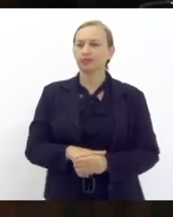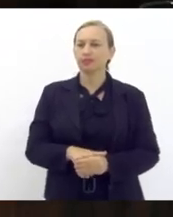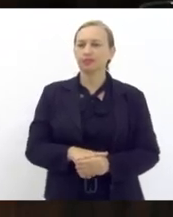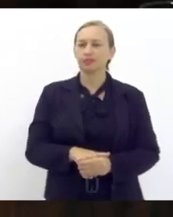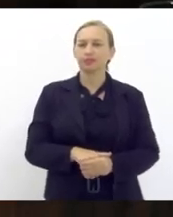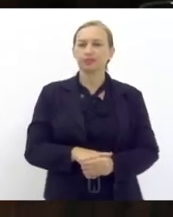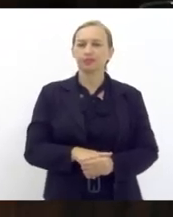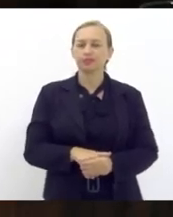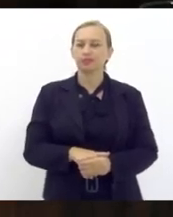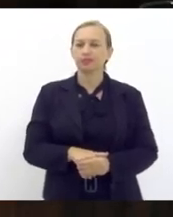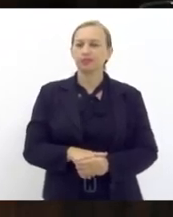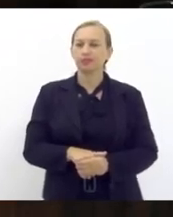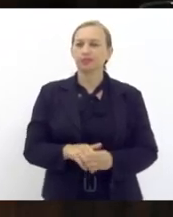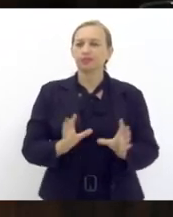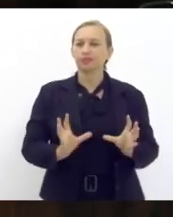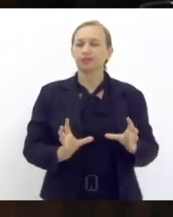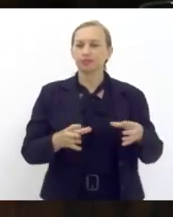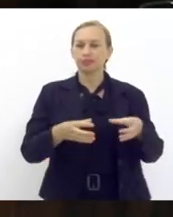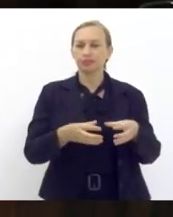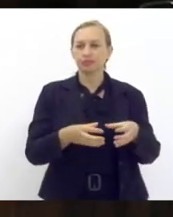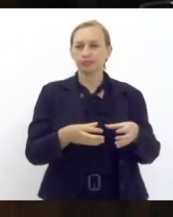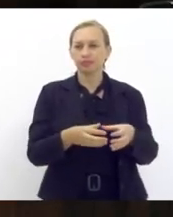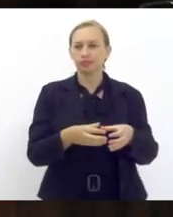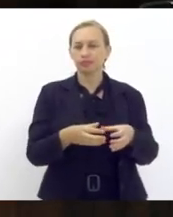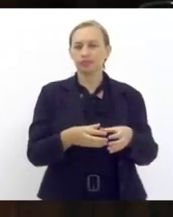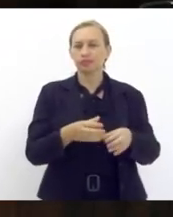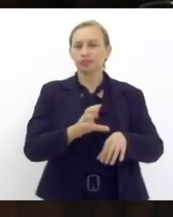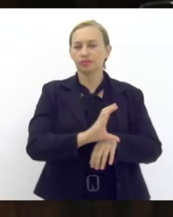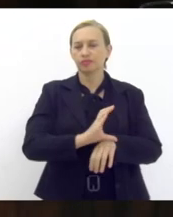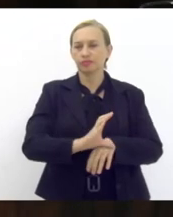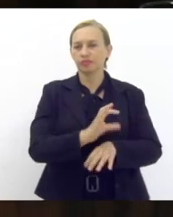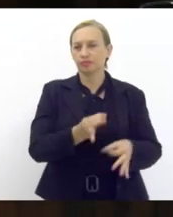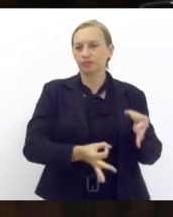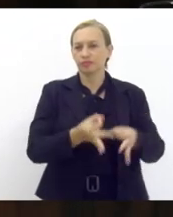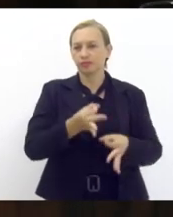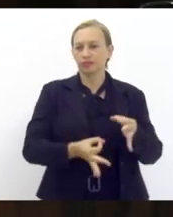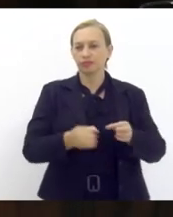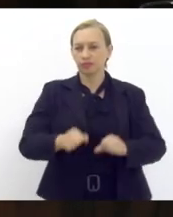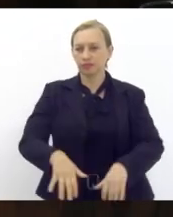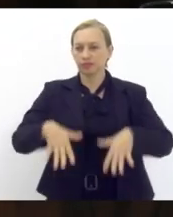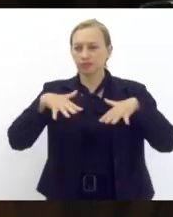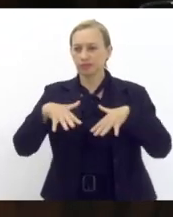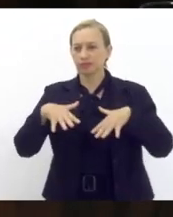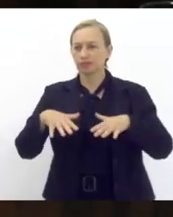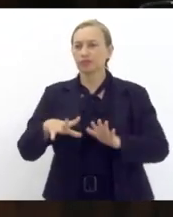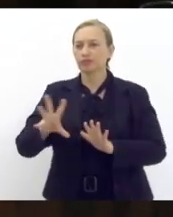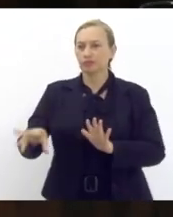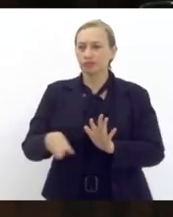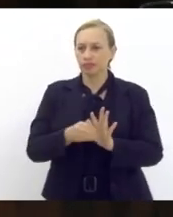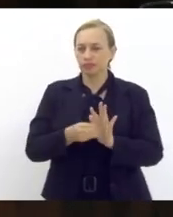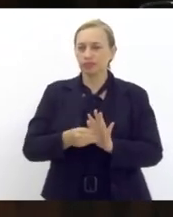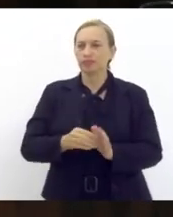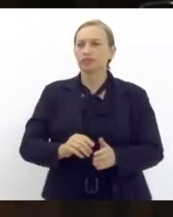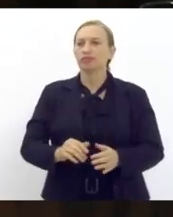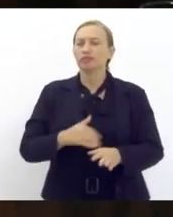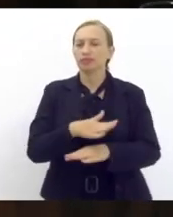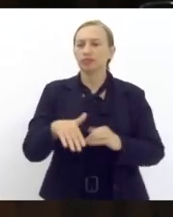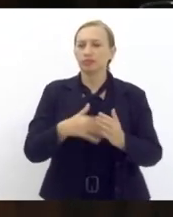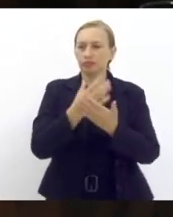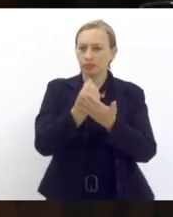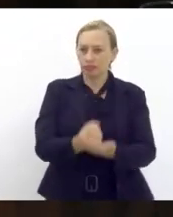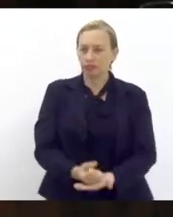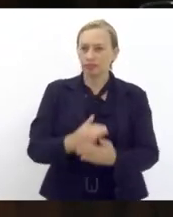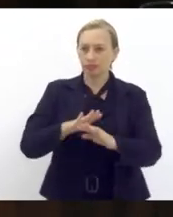os pareceres da Comissão de Constituição e Justiça em plenário. As emendas de plenário. Senhores que